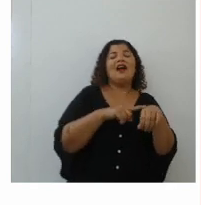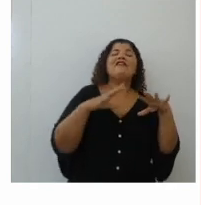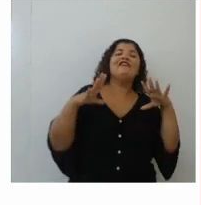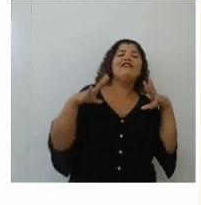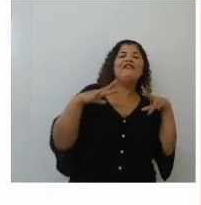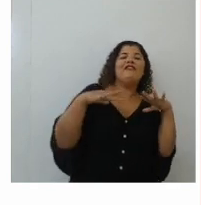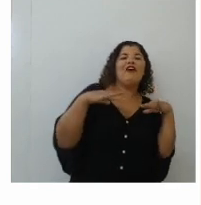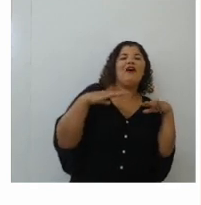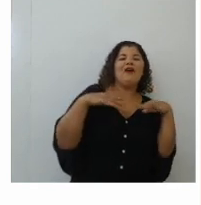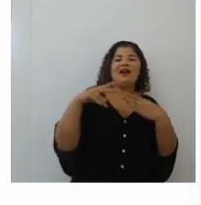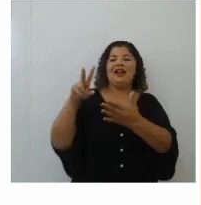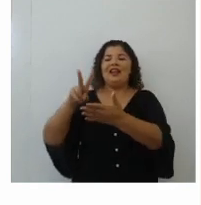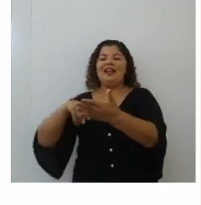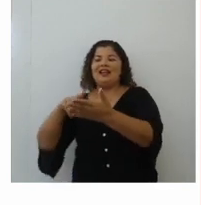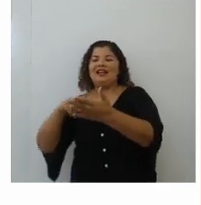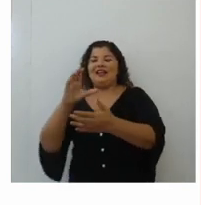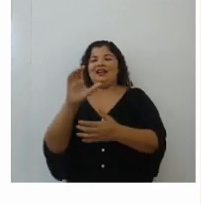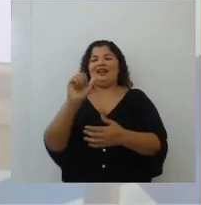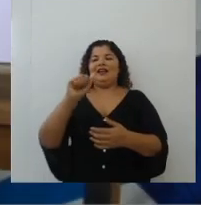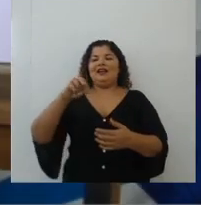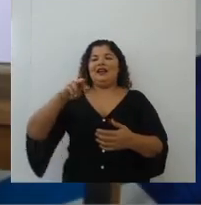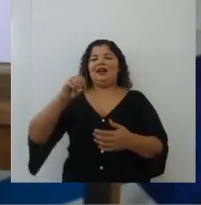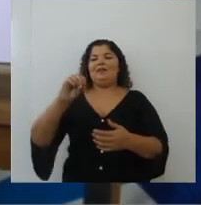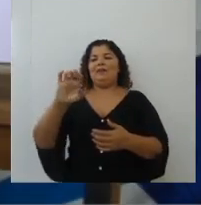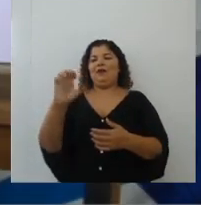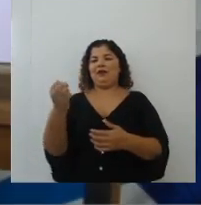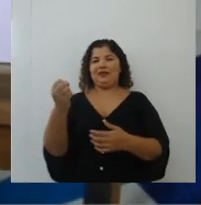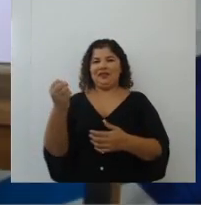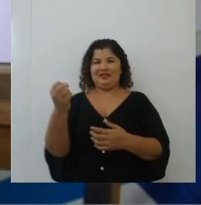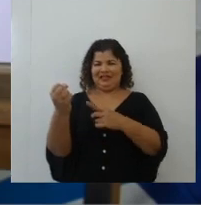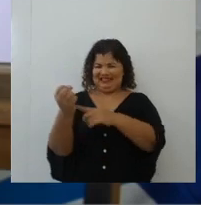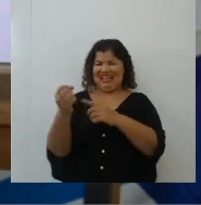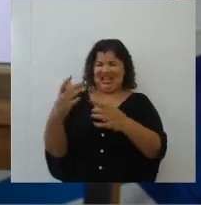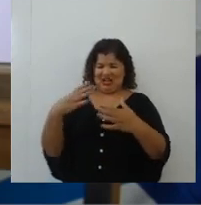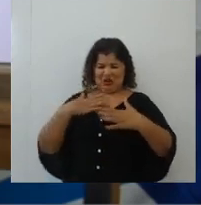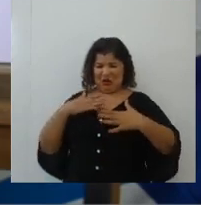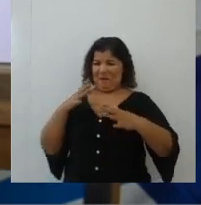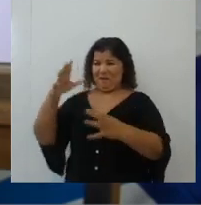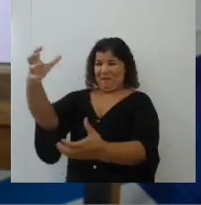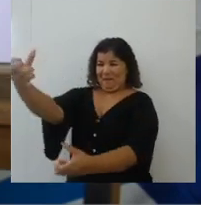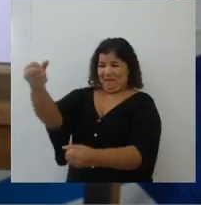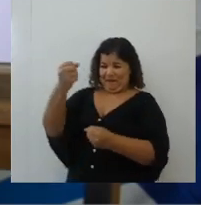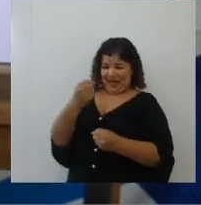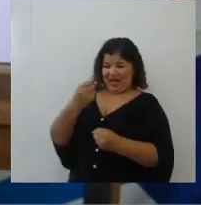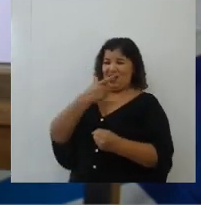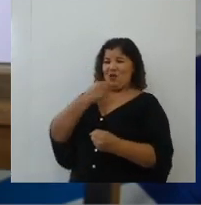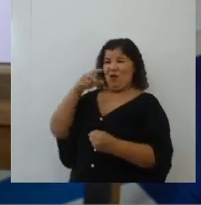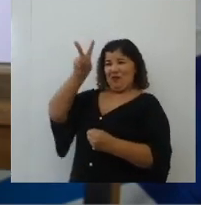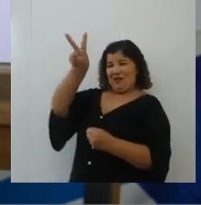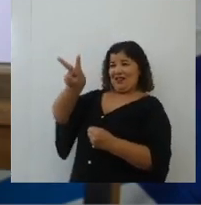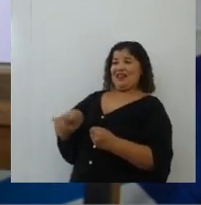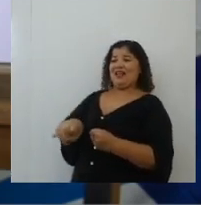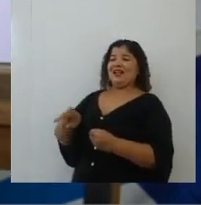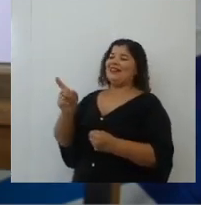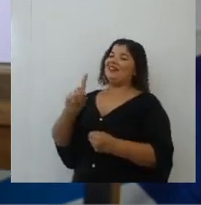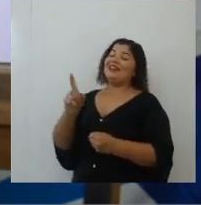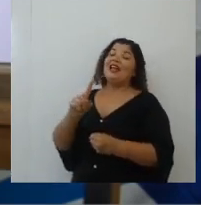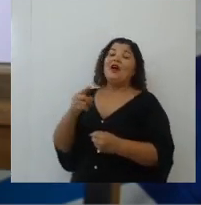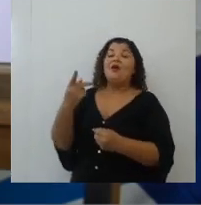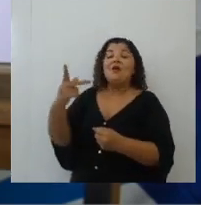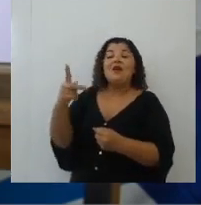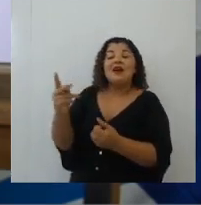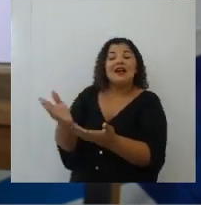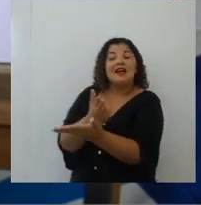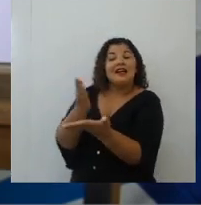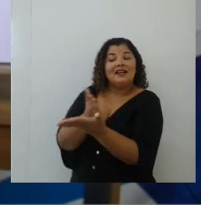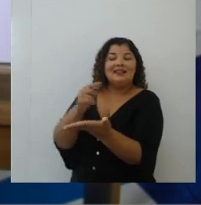Nas horas de folga, lia Camões. Você não vai pegar o corpo do poeta Luiz de Camões e vai ler. Na verdade, você vai ler as obras de